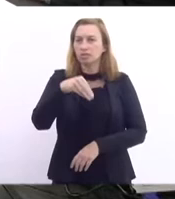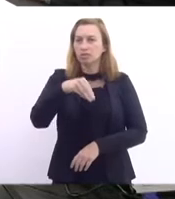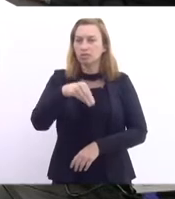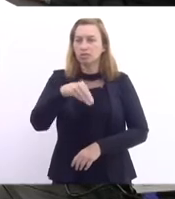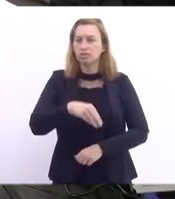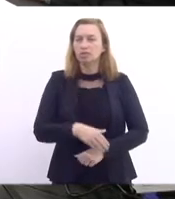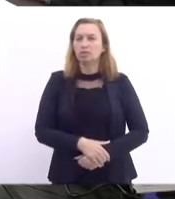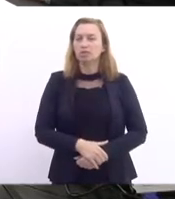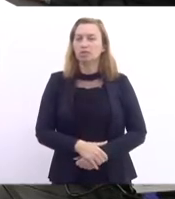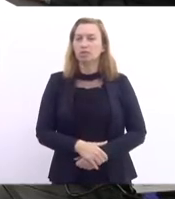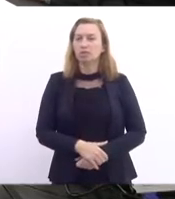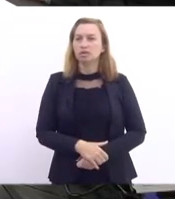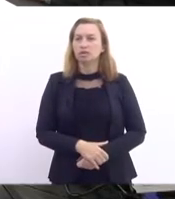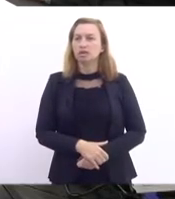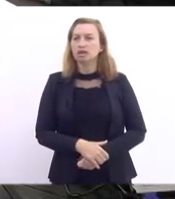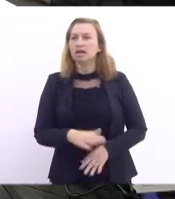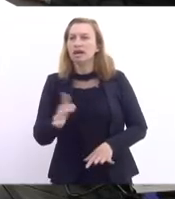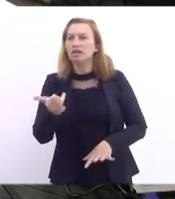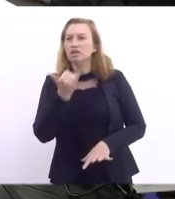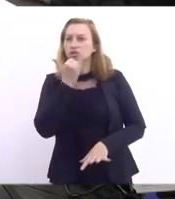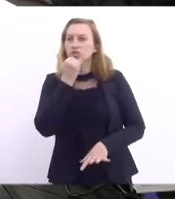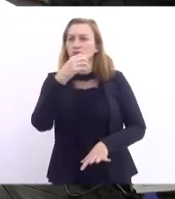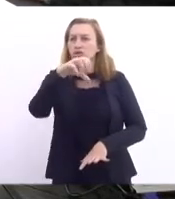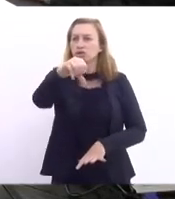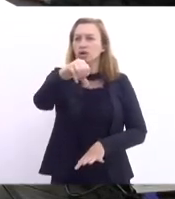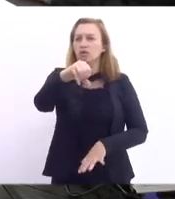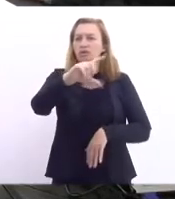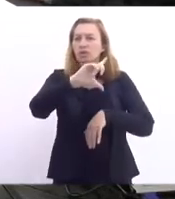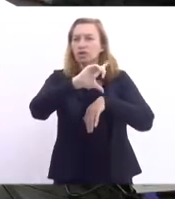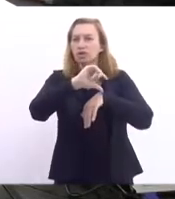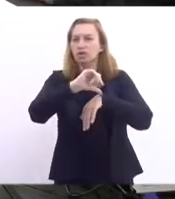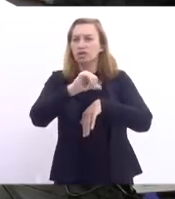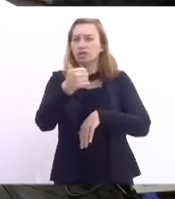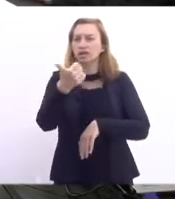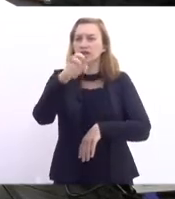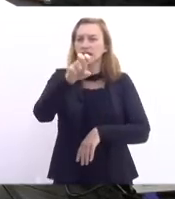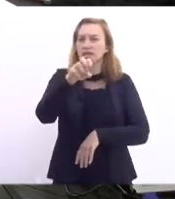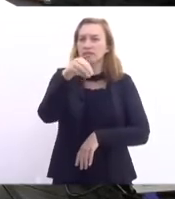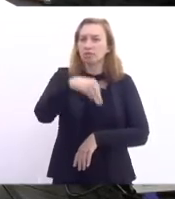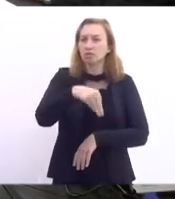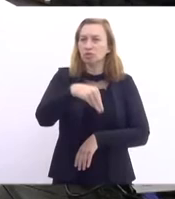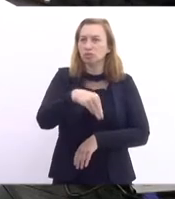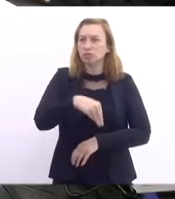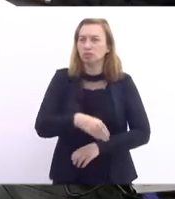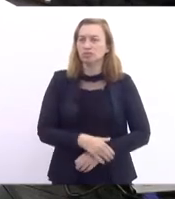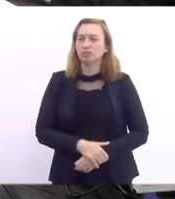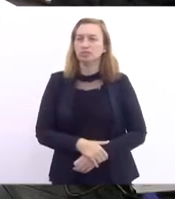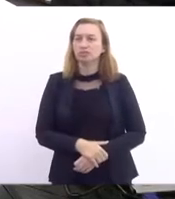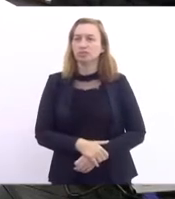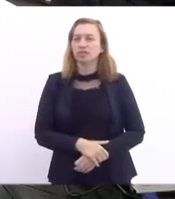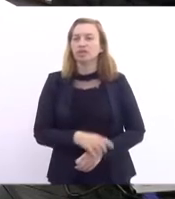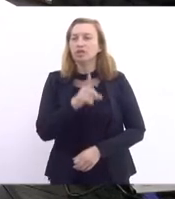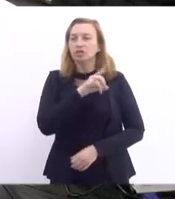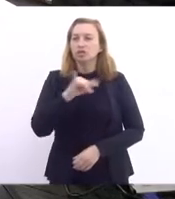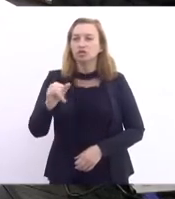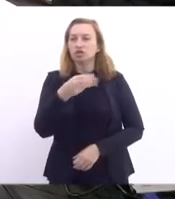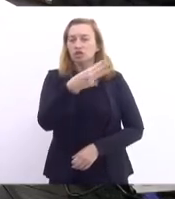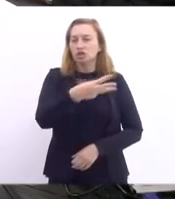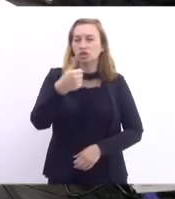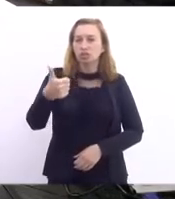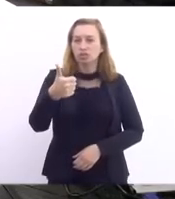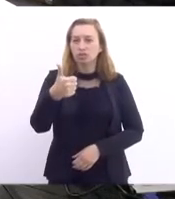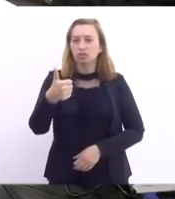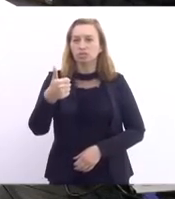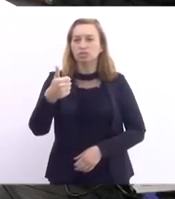desculpas 9:00 é o hábito das 10 às 9:15 do dia 31 de